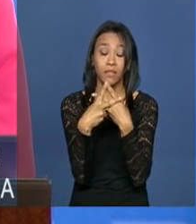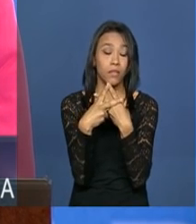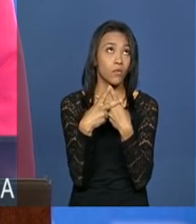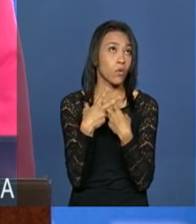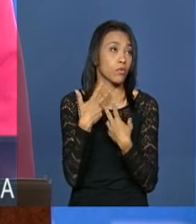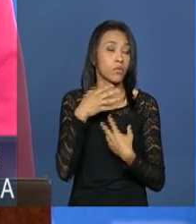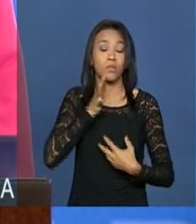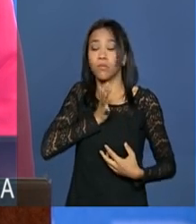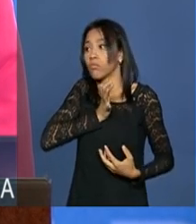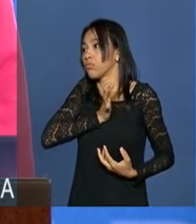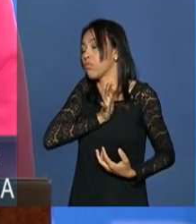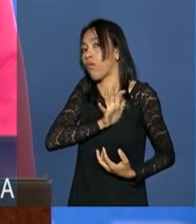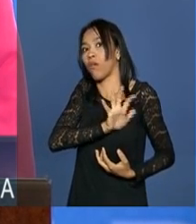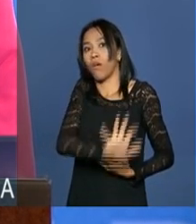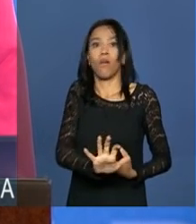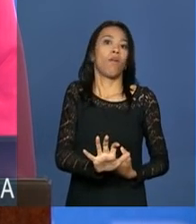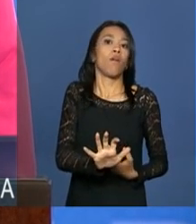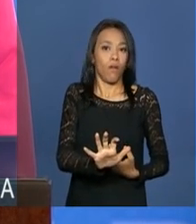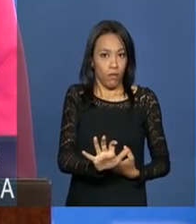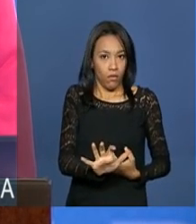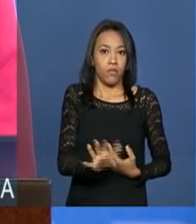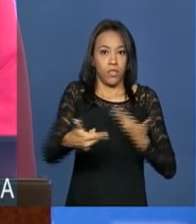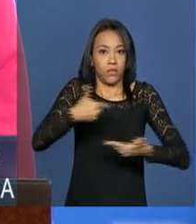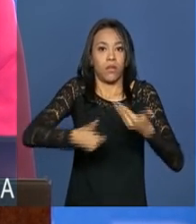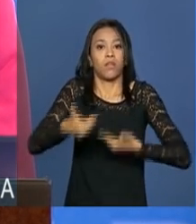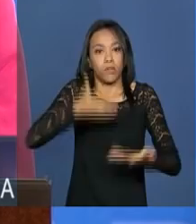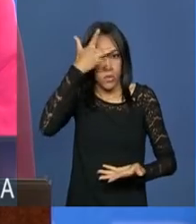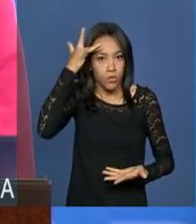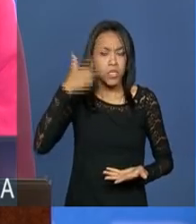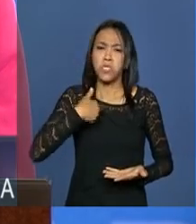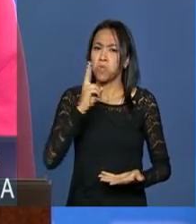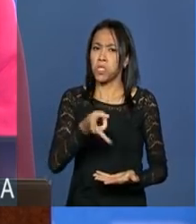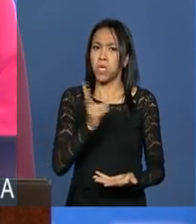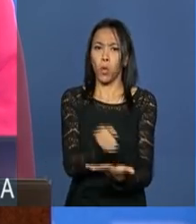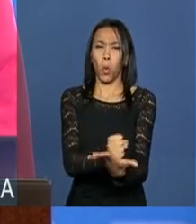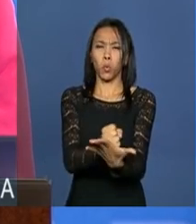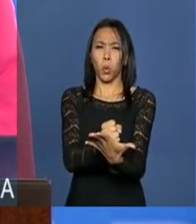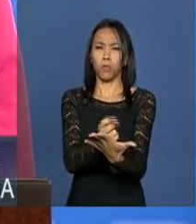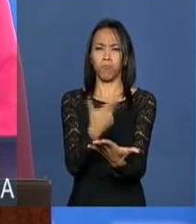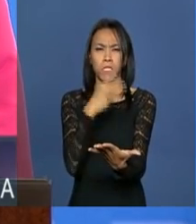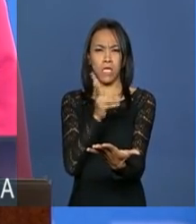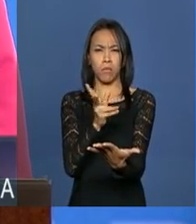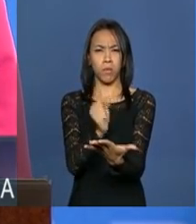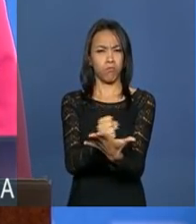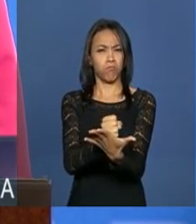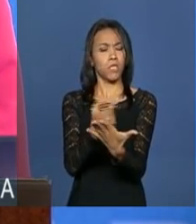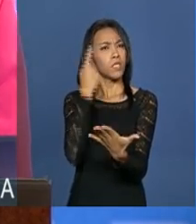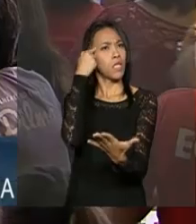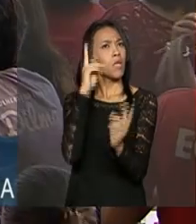humilhante de tratar pessoas e sempre mantive o controle, o eixo e sobretudo